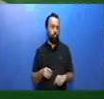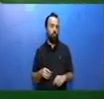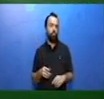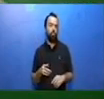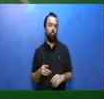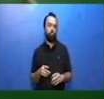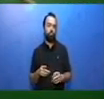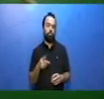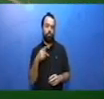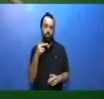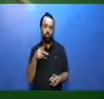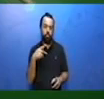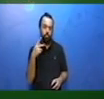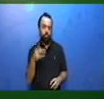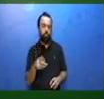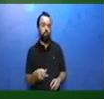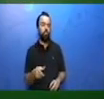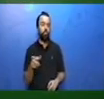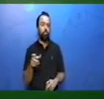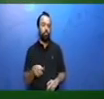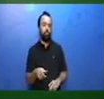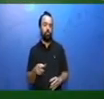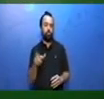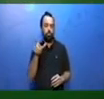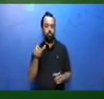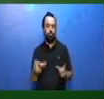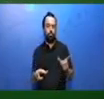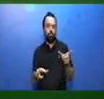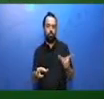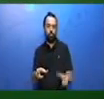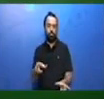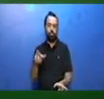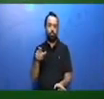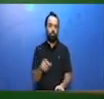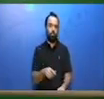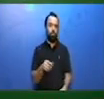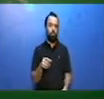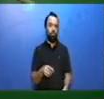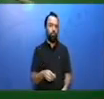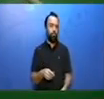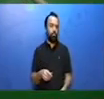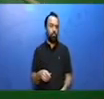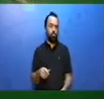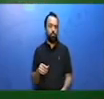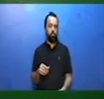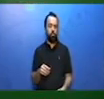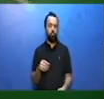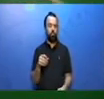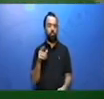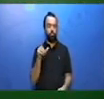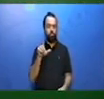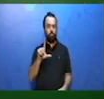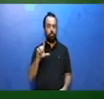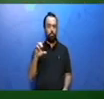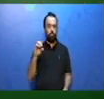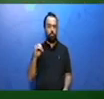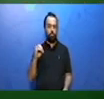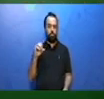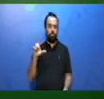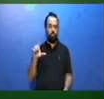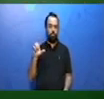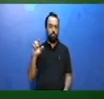dona Lola, personagem do livro Éramos Seis, de Maria José do Pré. Você lembrou desse nome, né? Olha